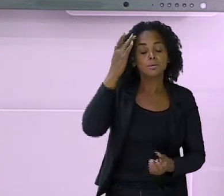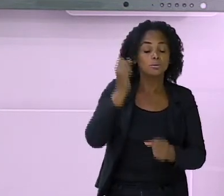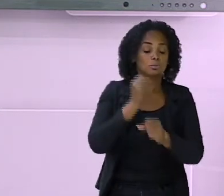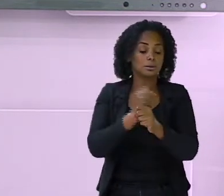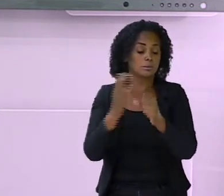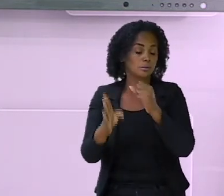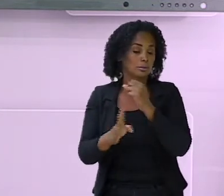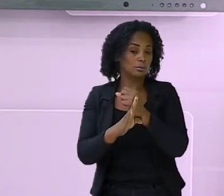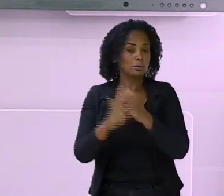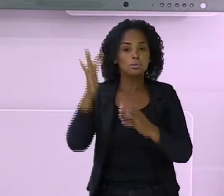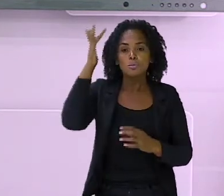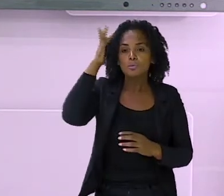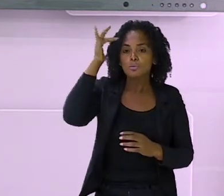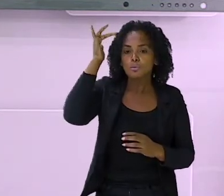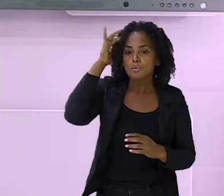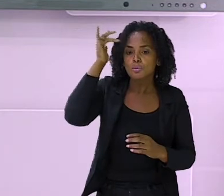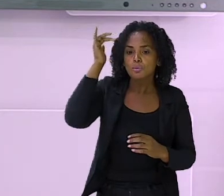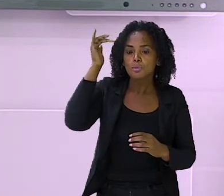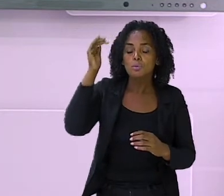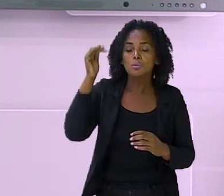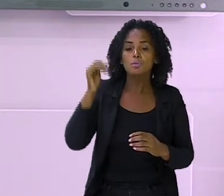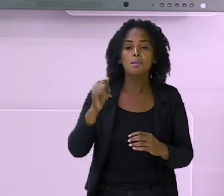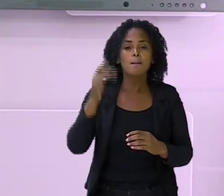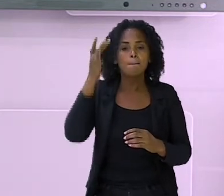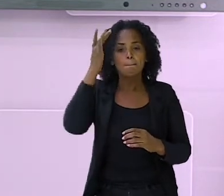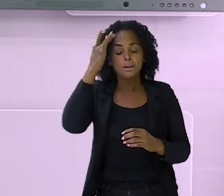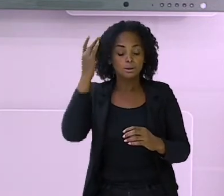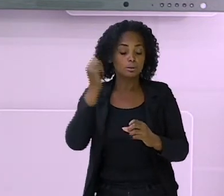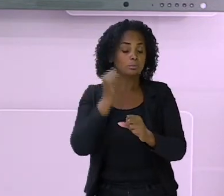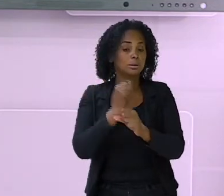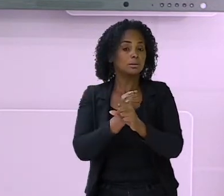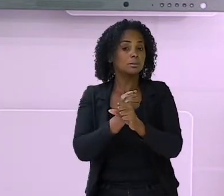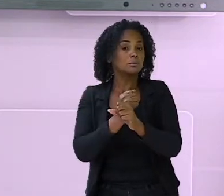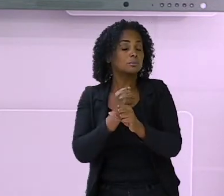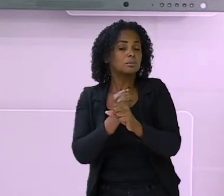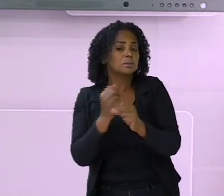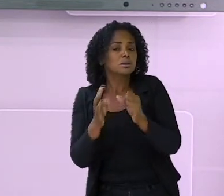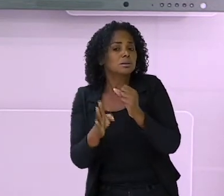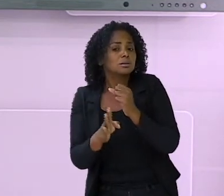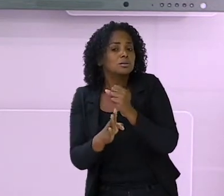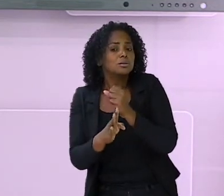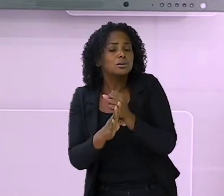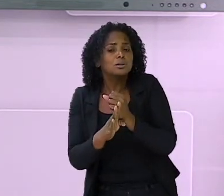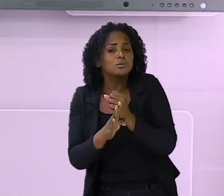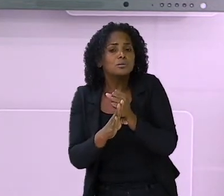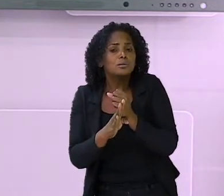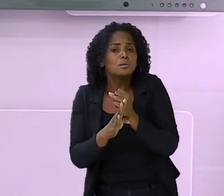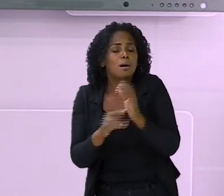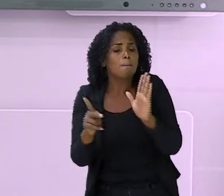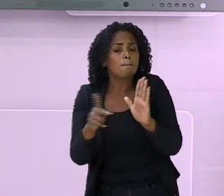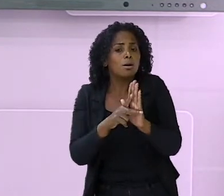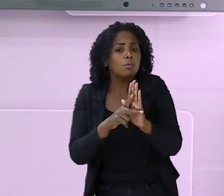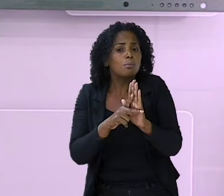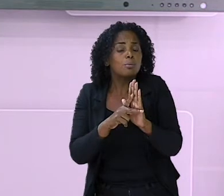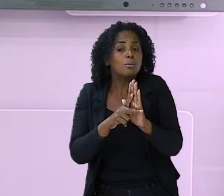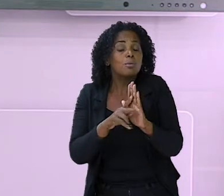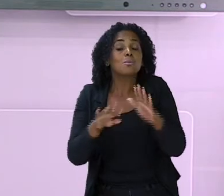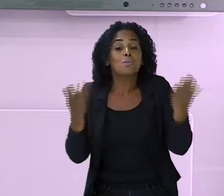do Eric, eu estou falando da Adriana. Então, eu especifiquei qual